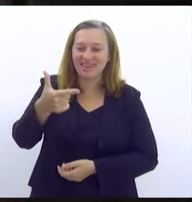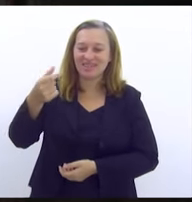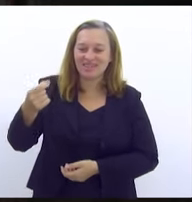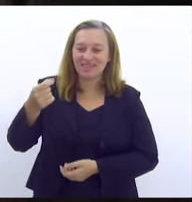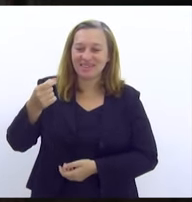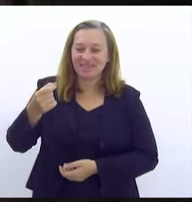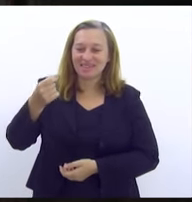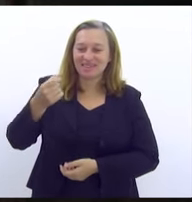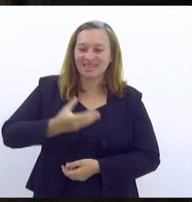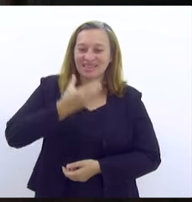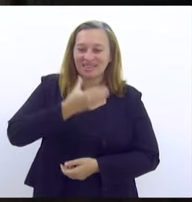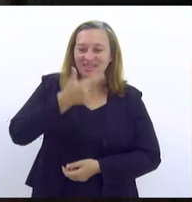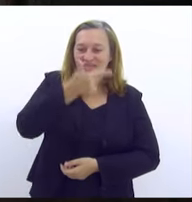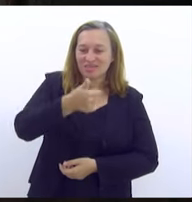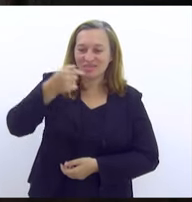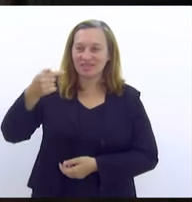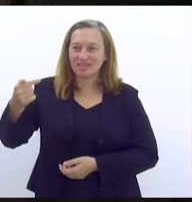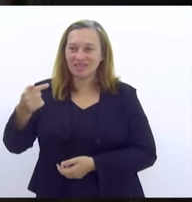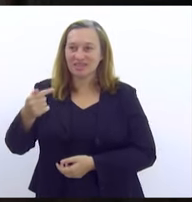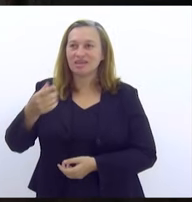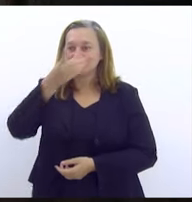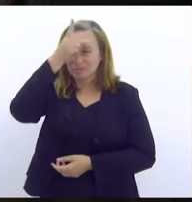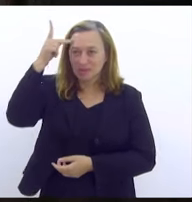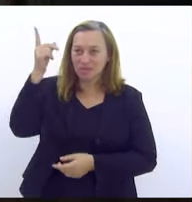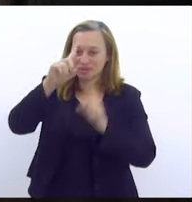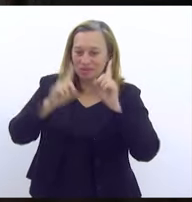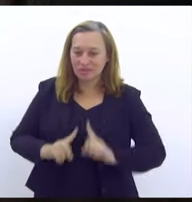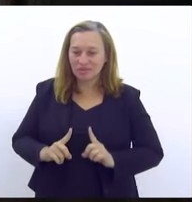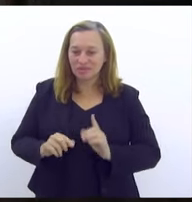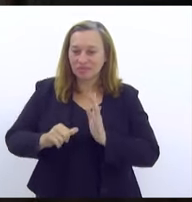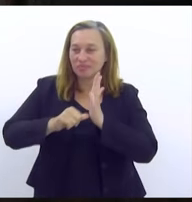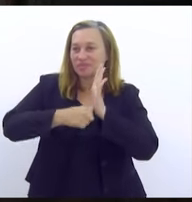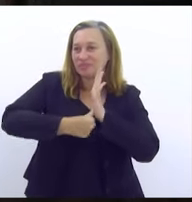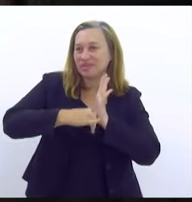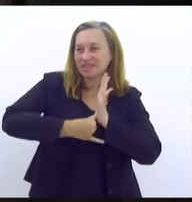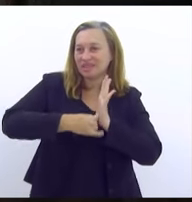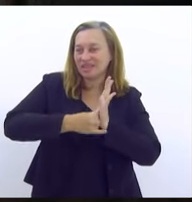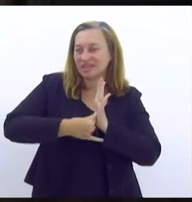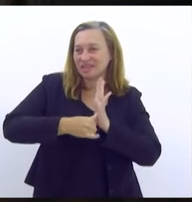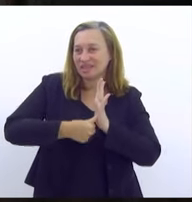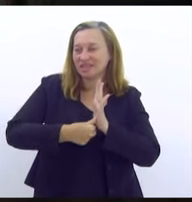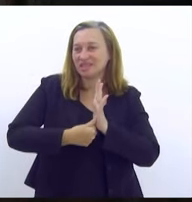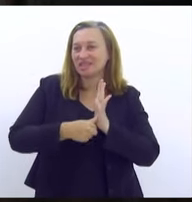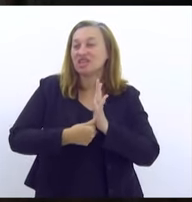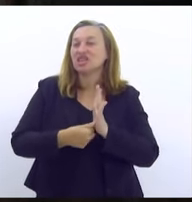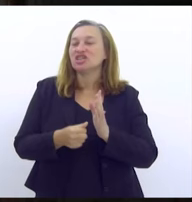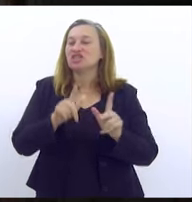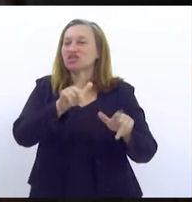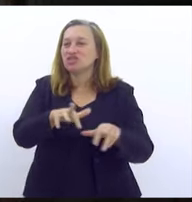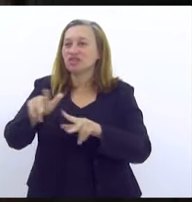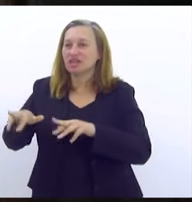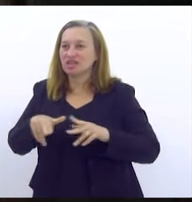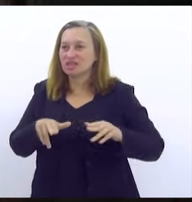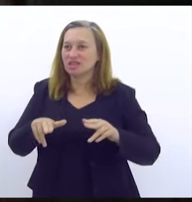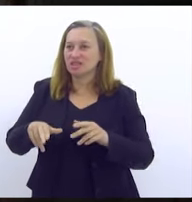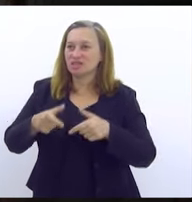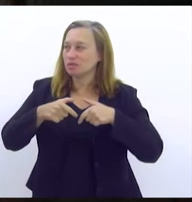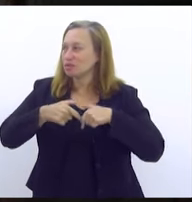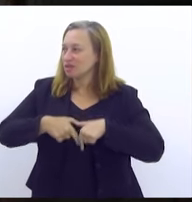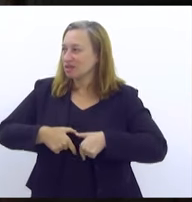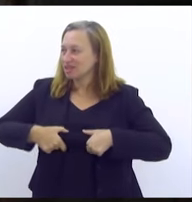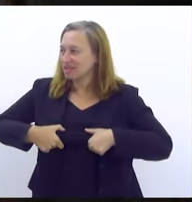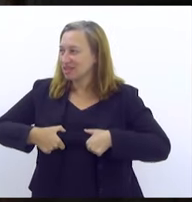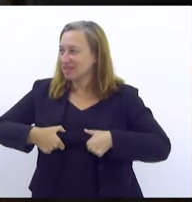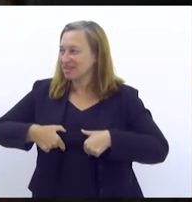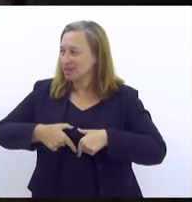Poder Executivo a assegurar às pessoas com deficiência a carteira de identidade diferenciada e um crachá de identificação que